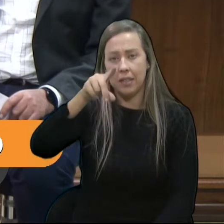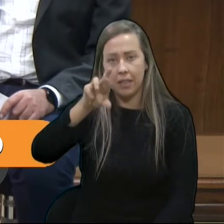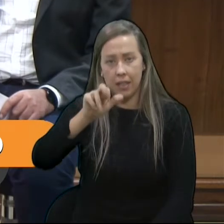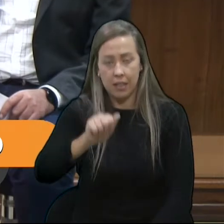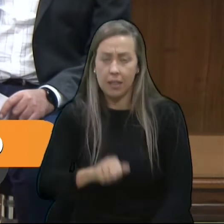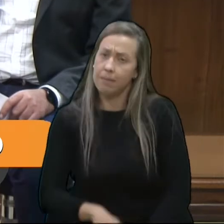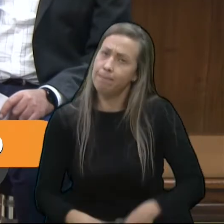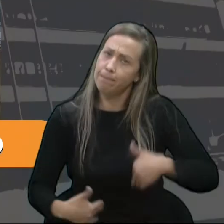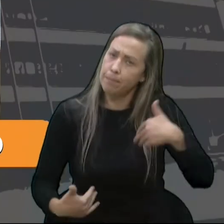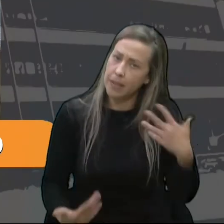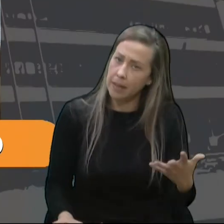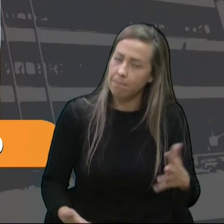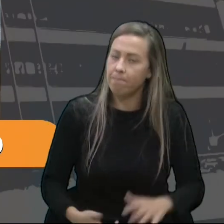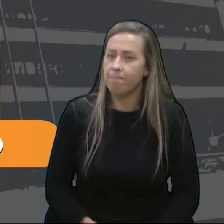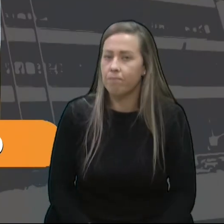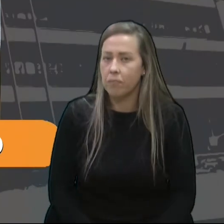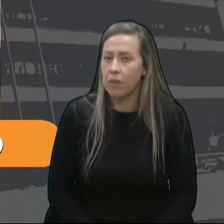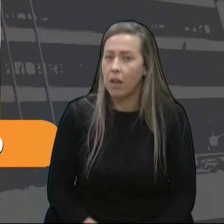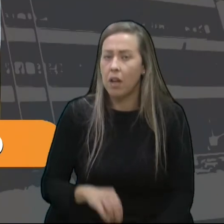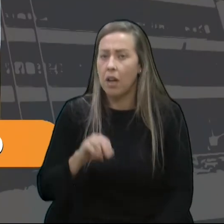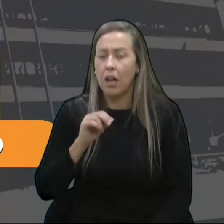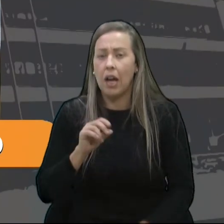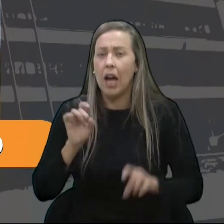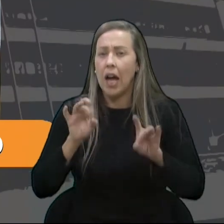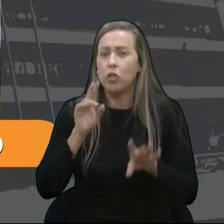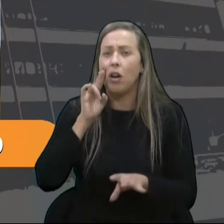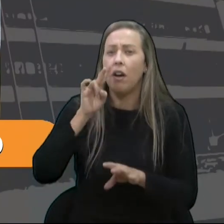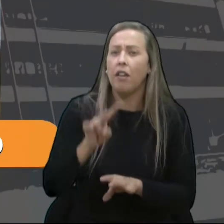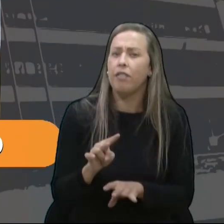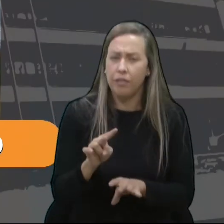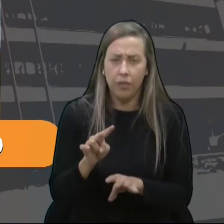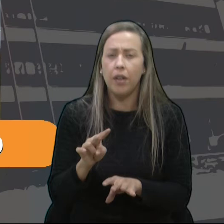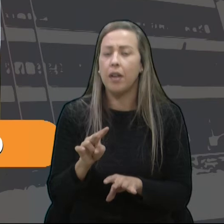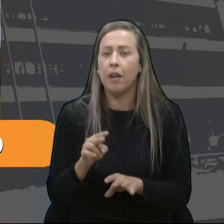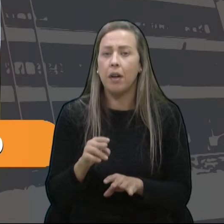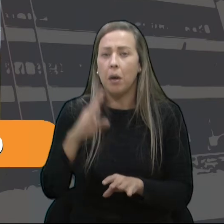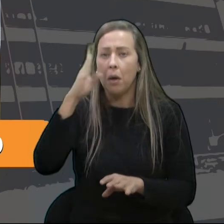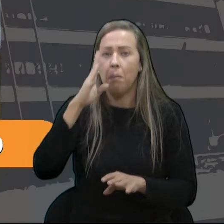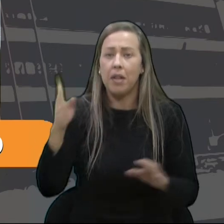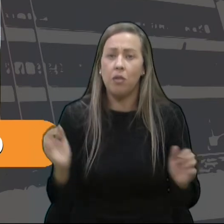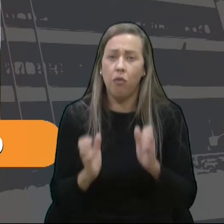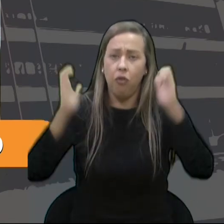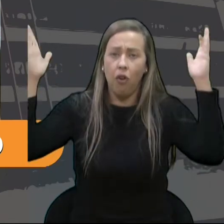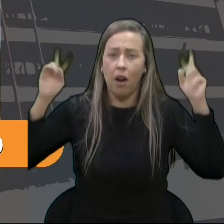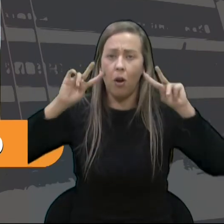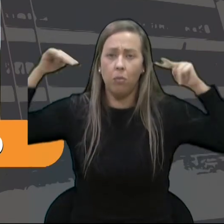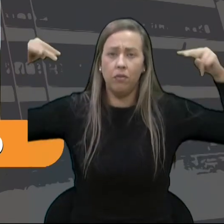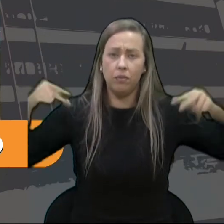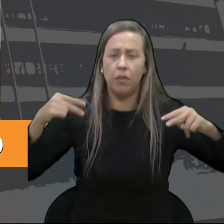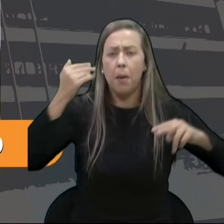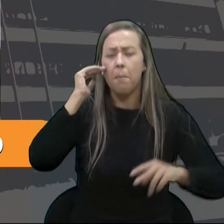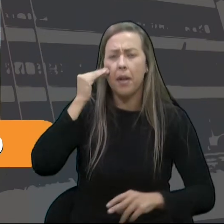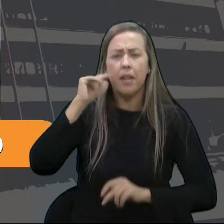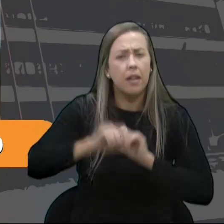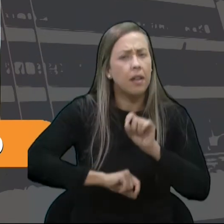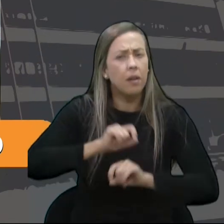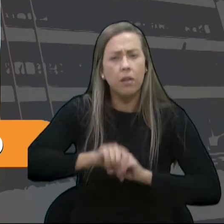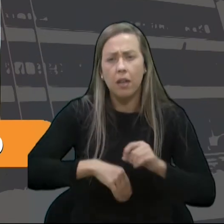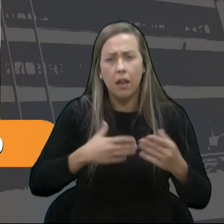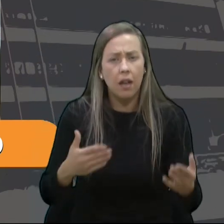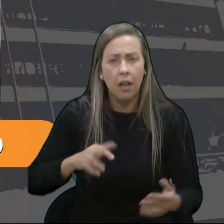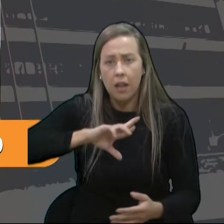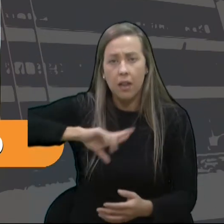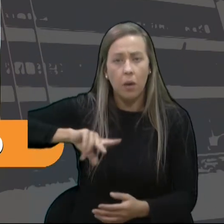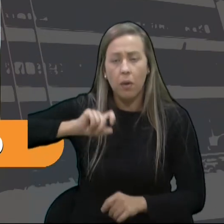Thales, acho que basta a gente olhar, fazer um parâmetro do Brasil lá fora, né, para entender que não é